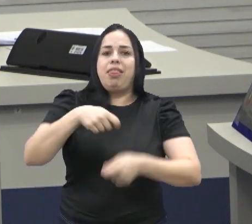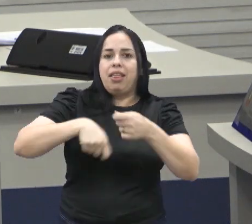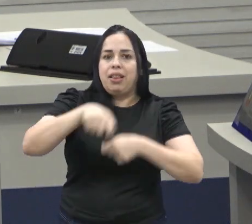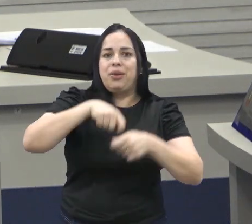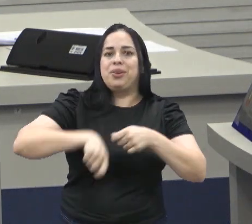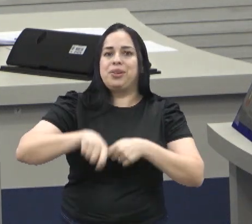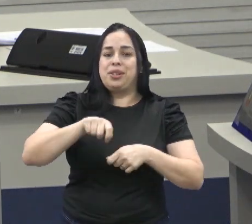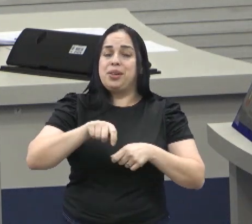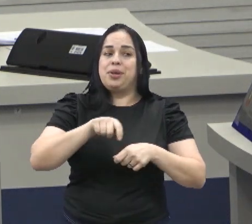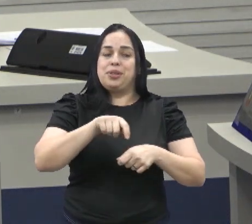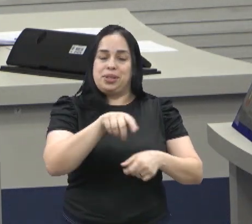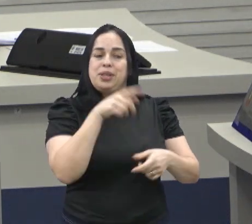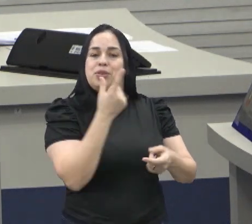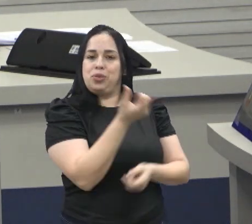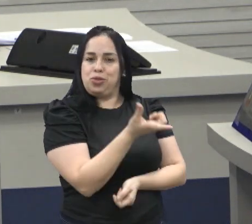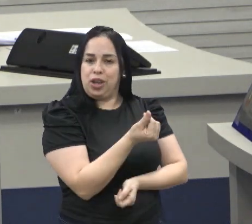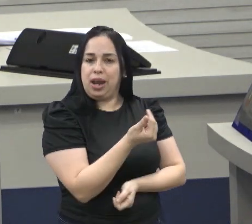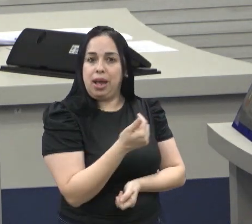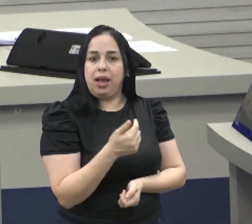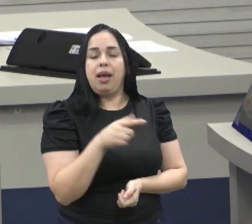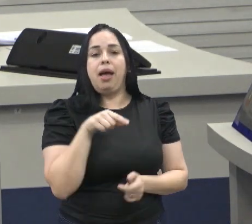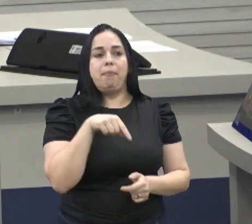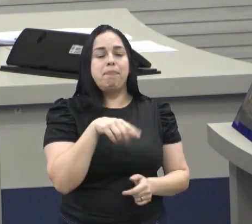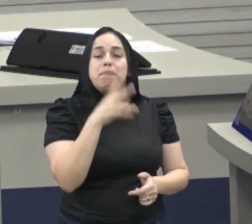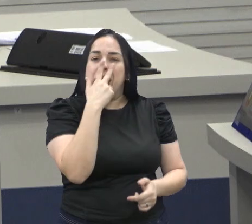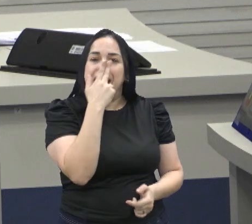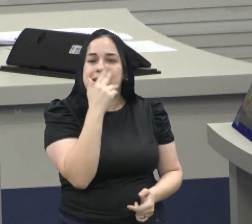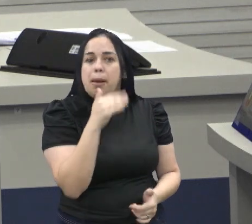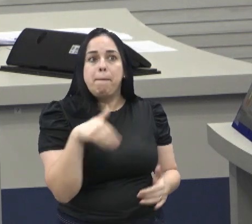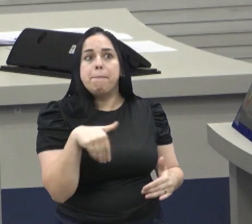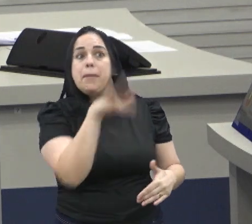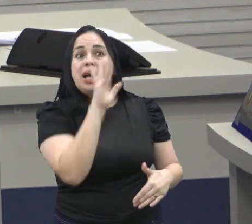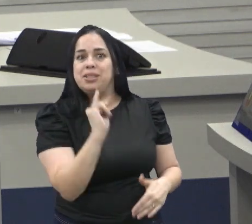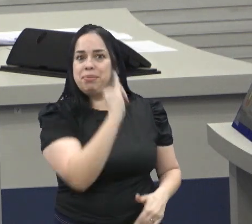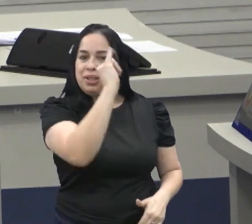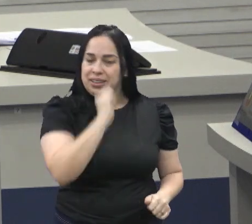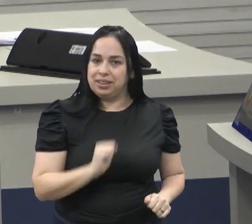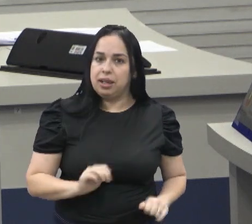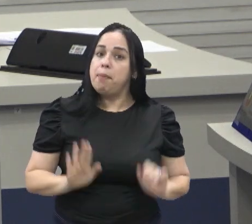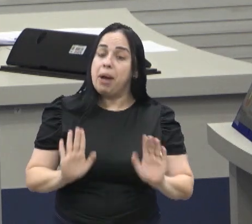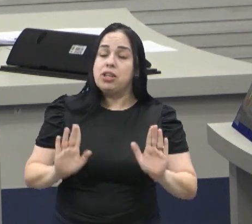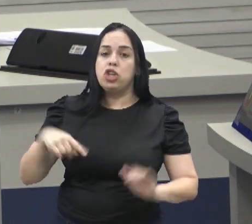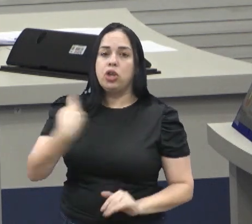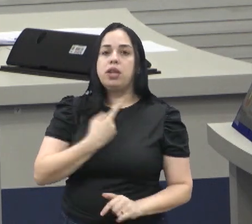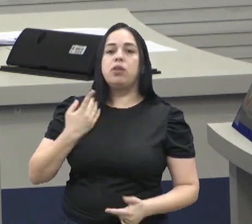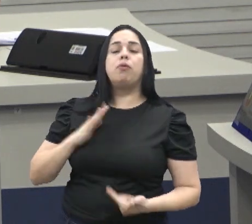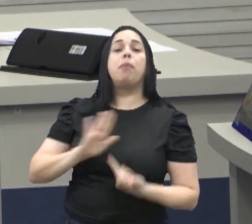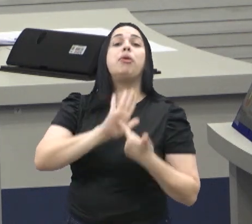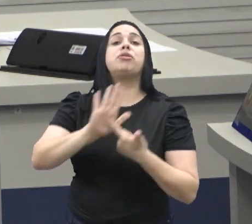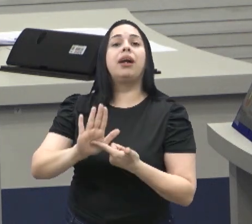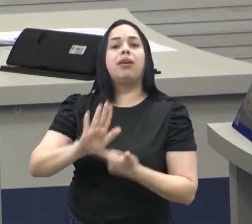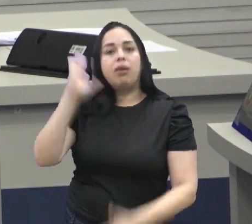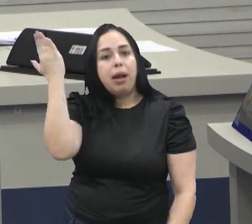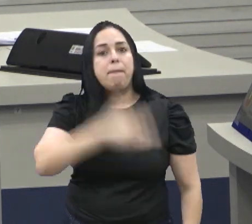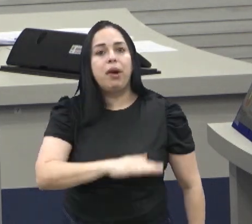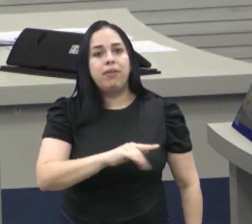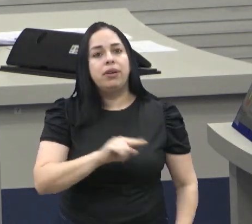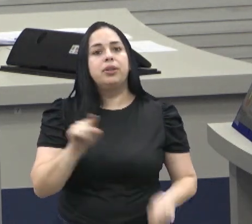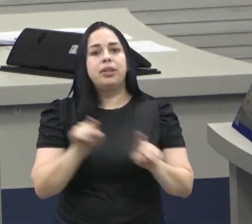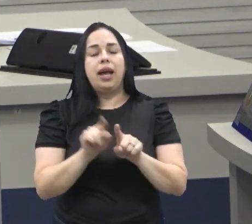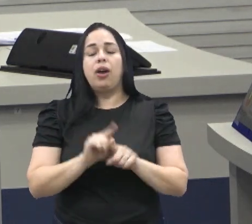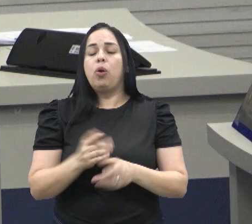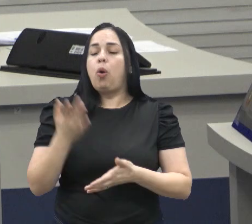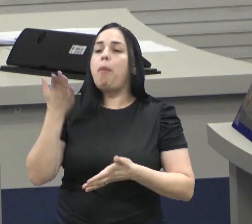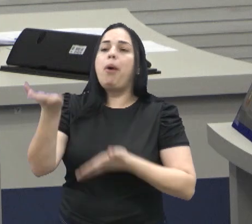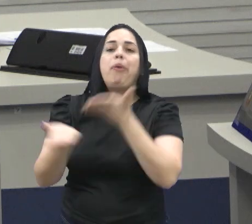valores humanos. É isso que a gente tem que mostrar para a população, como estão se tratando as pessoas dentro de São